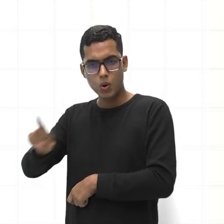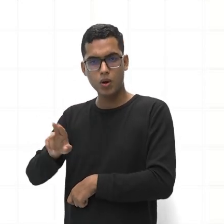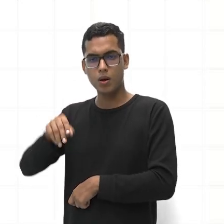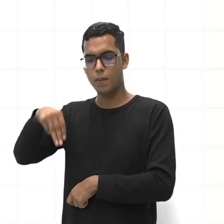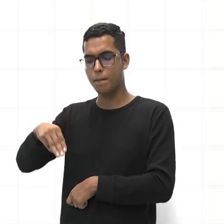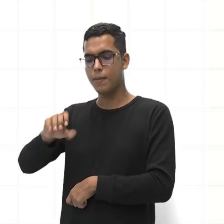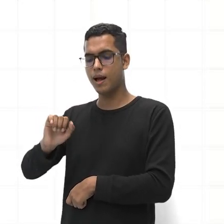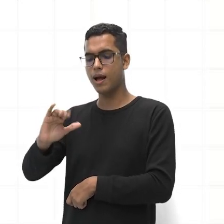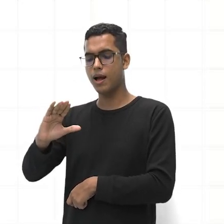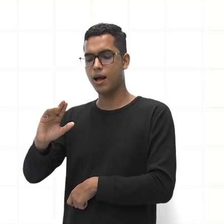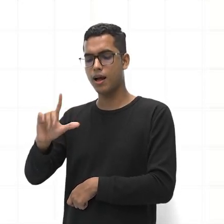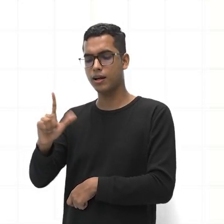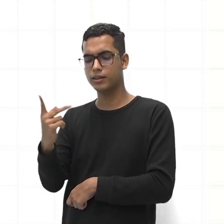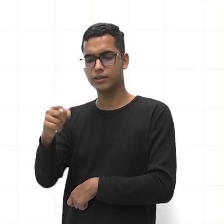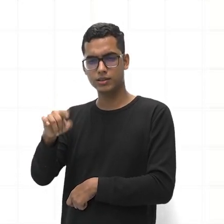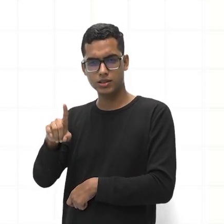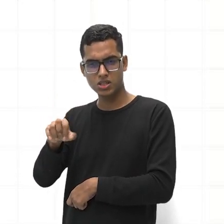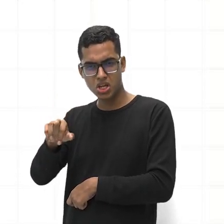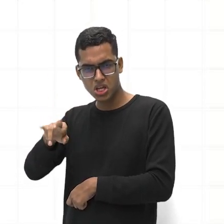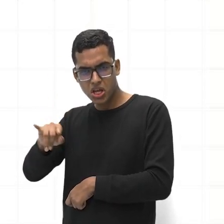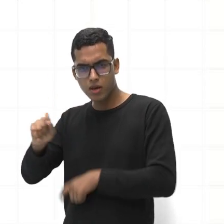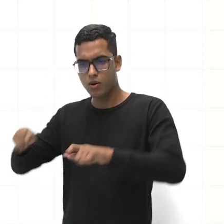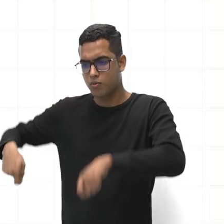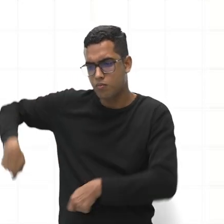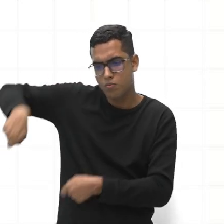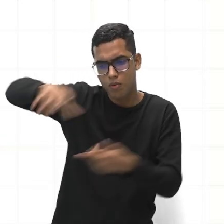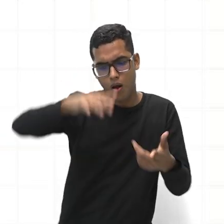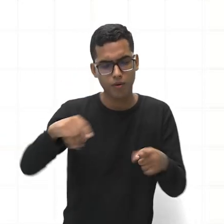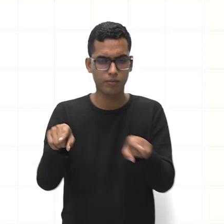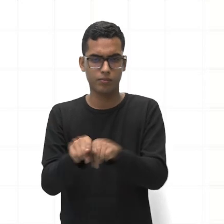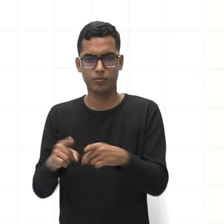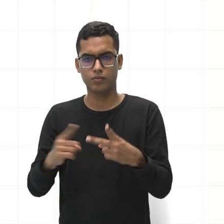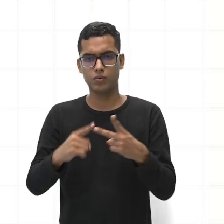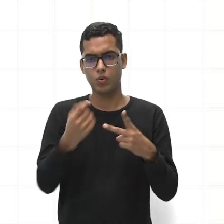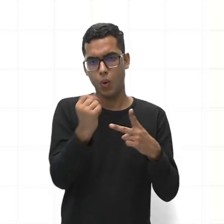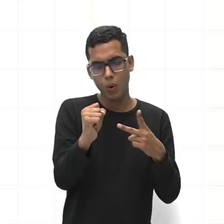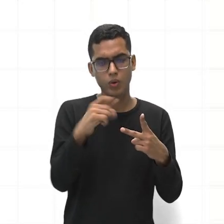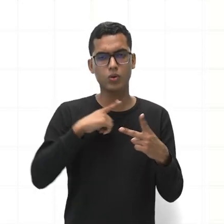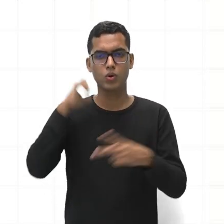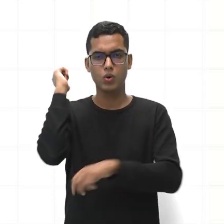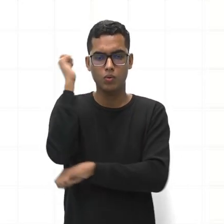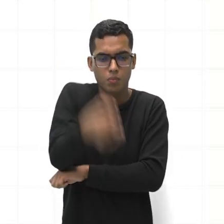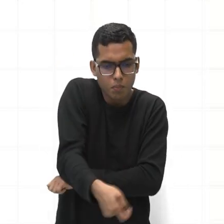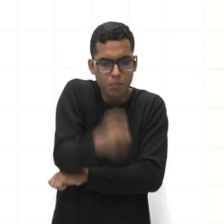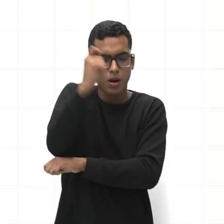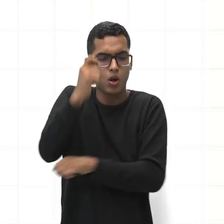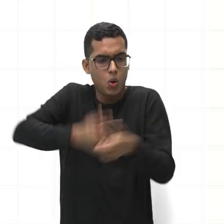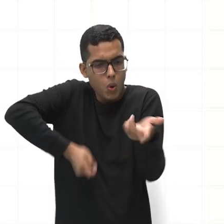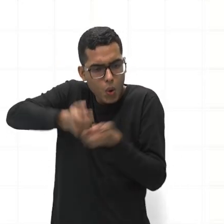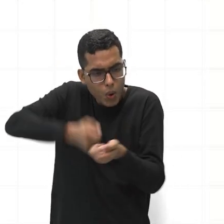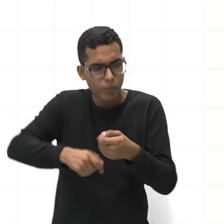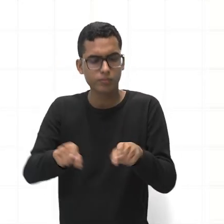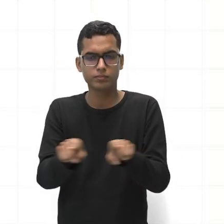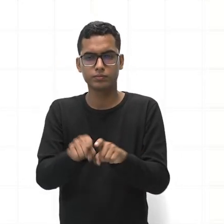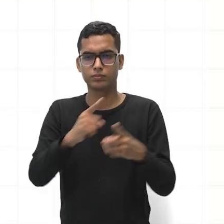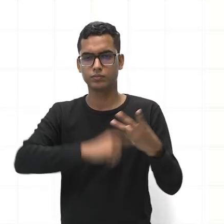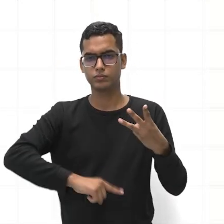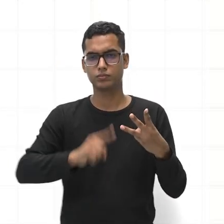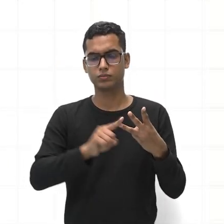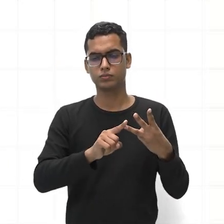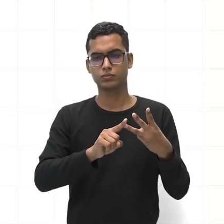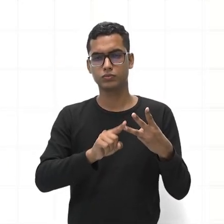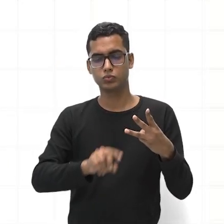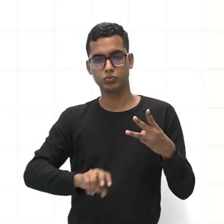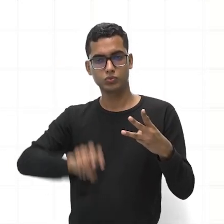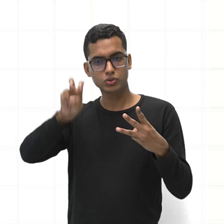8 pescadores utilizam, né, pesca com anzol e linha. E 5 pescadores utilizam a técnica de arpão.